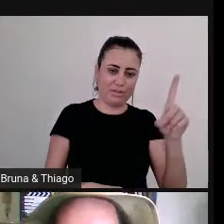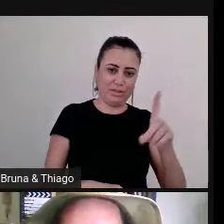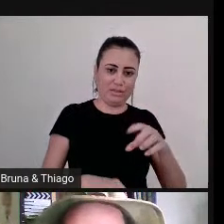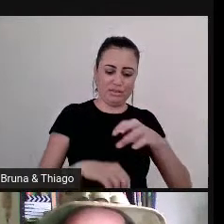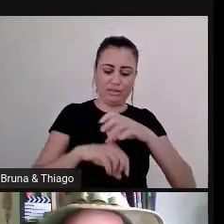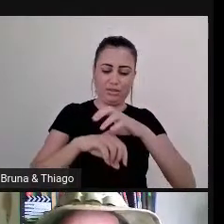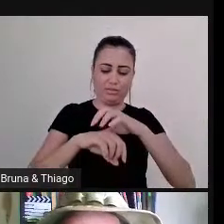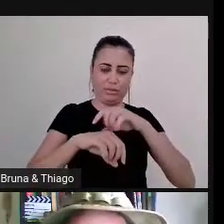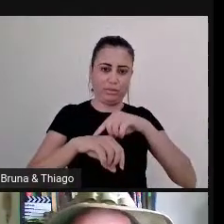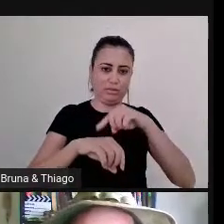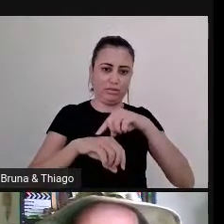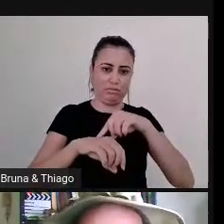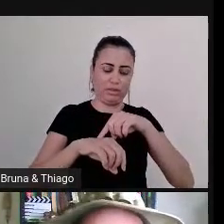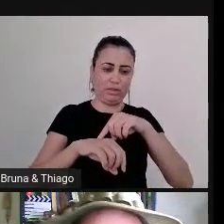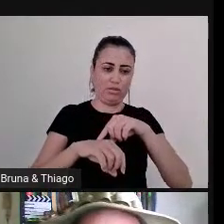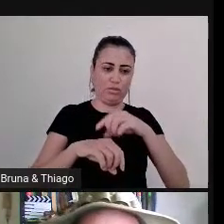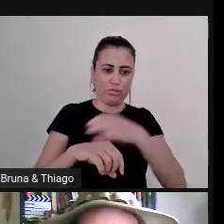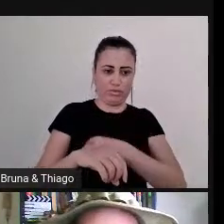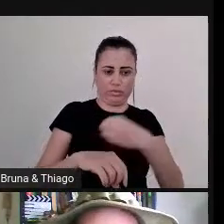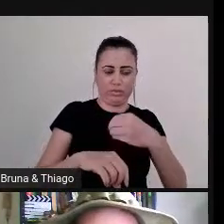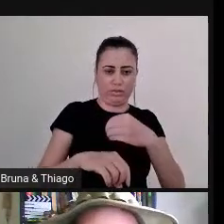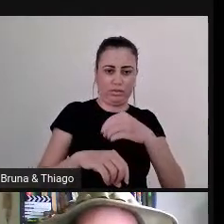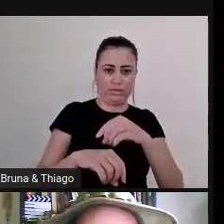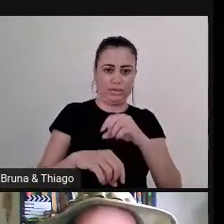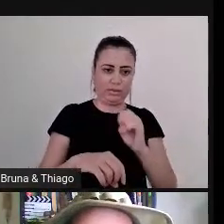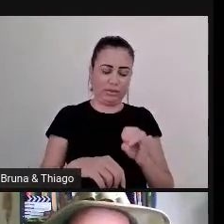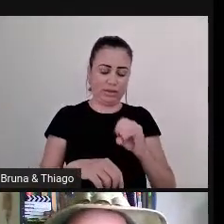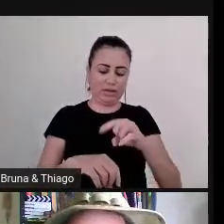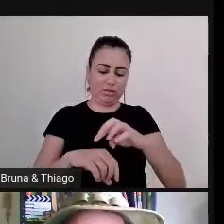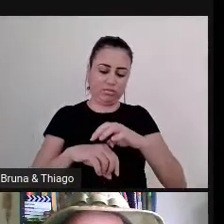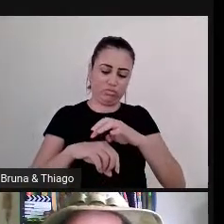se virando. Aqui, provavelmente, é um Titius